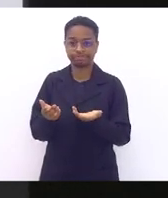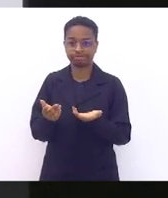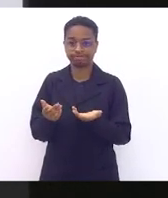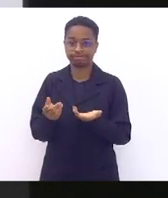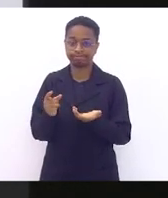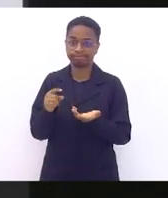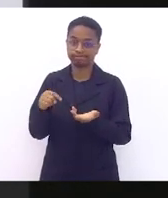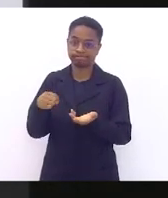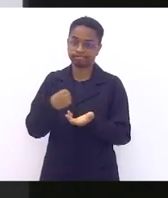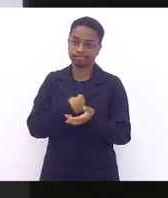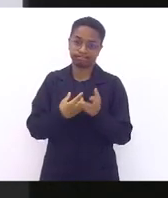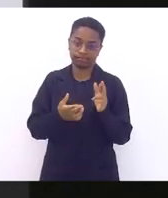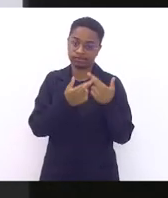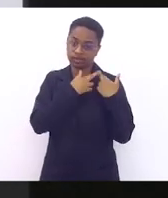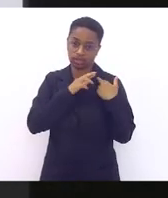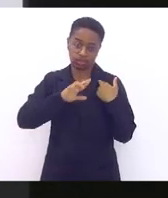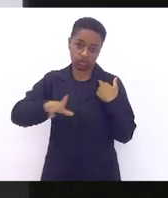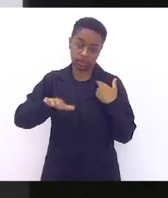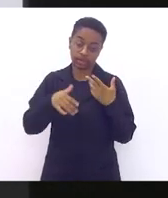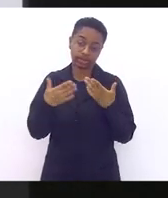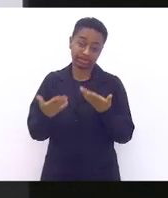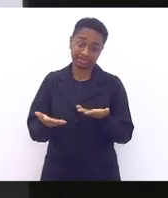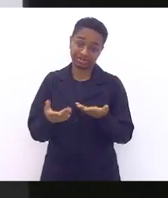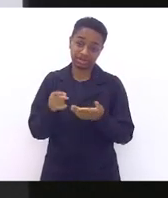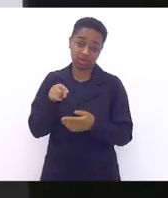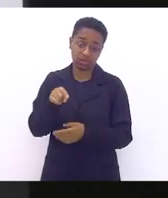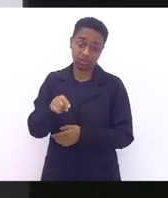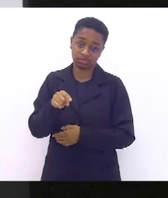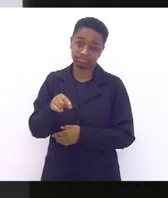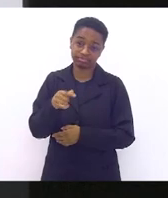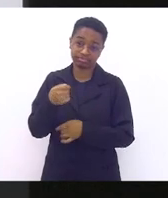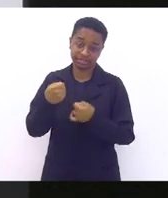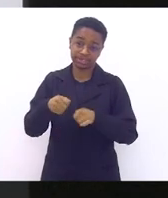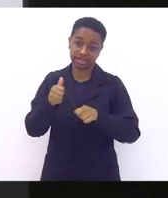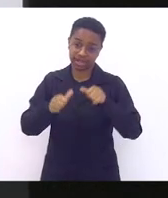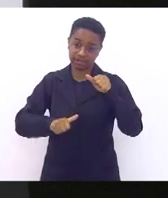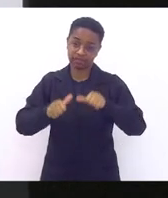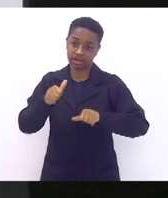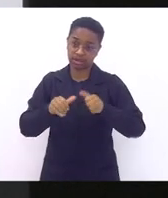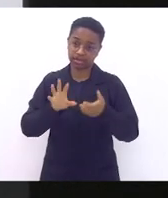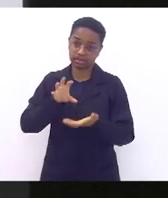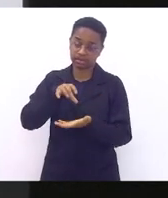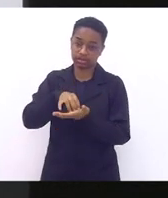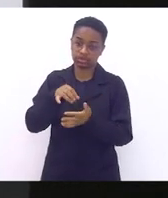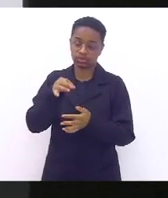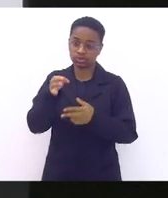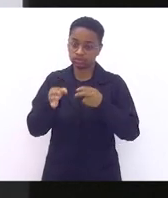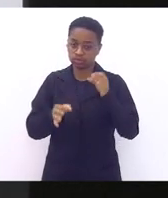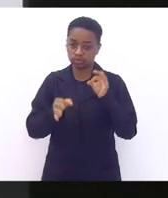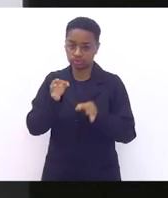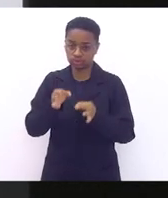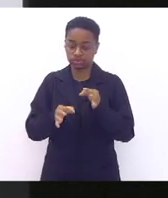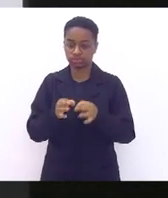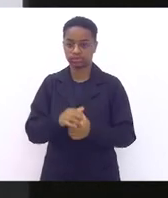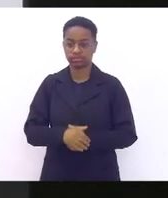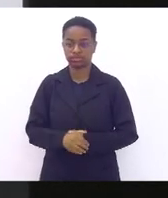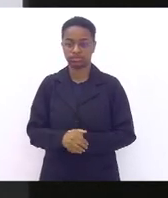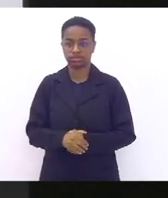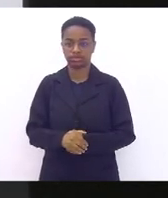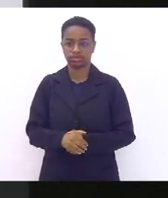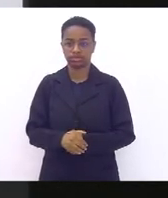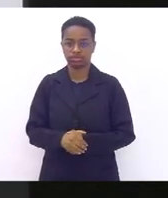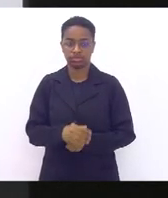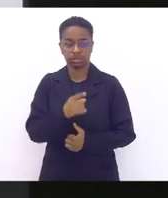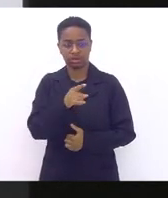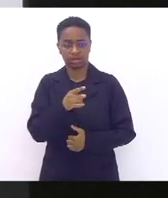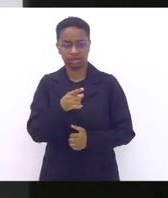alçada técnica, e essa demanda ficou sob avaliação do Departamento Jurídico da SES. Essa demanda